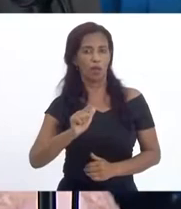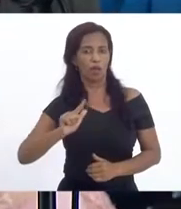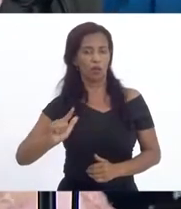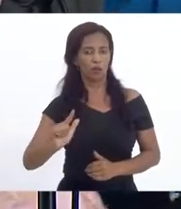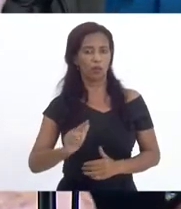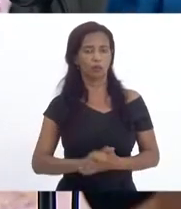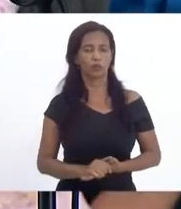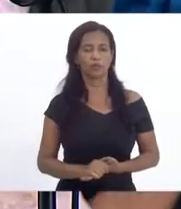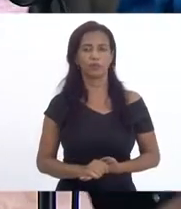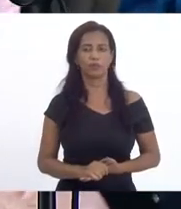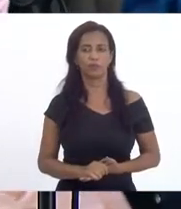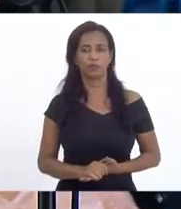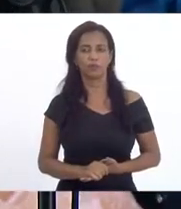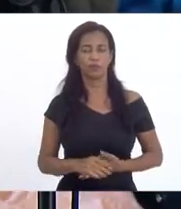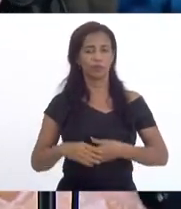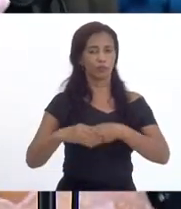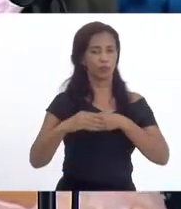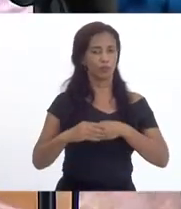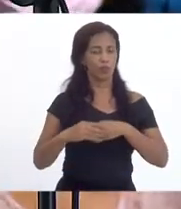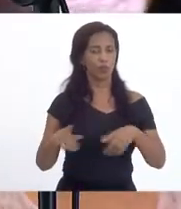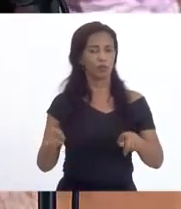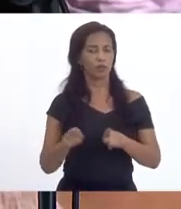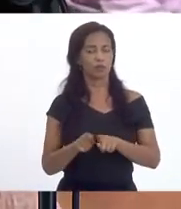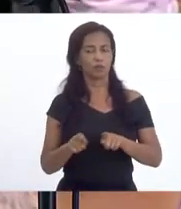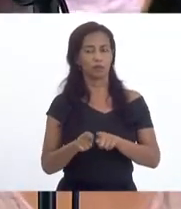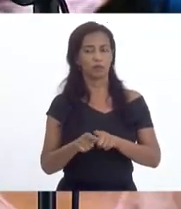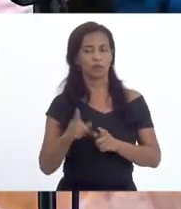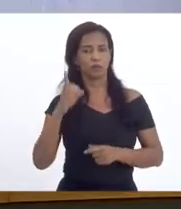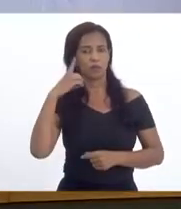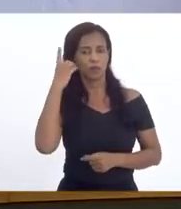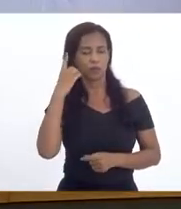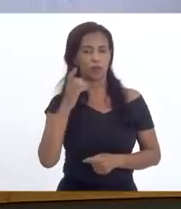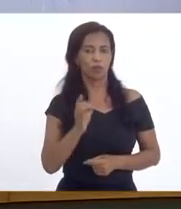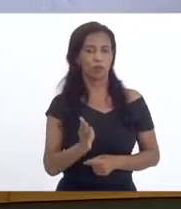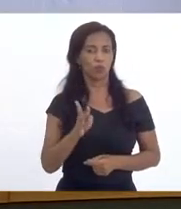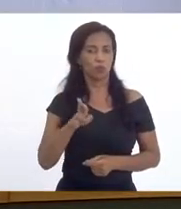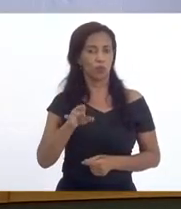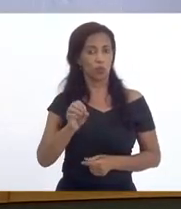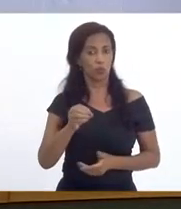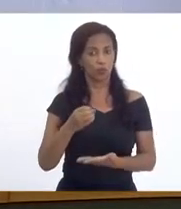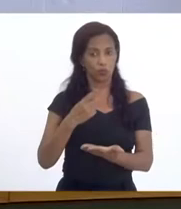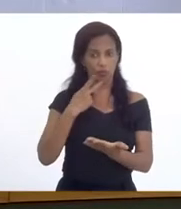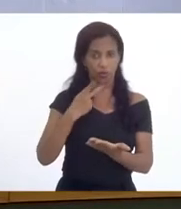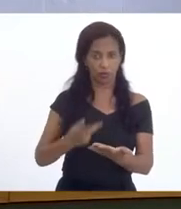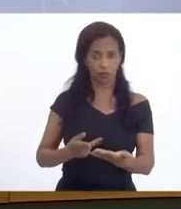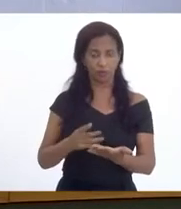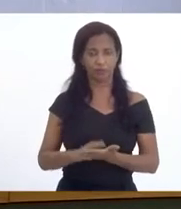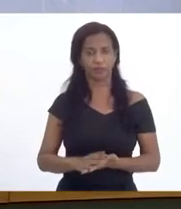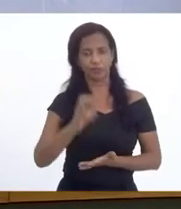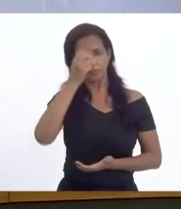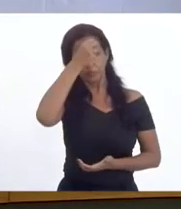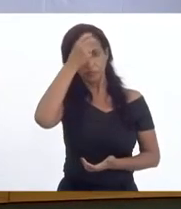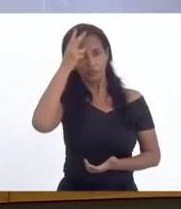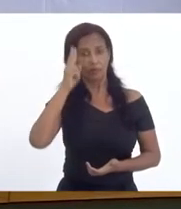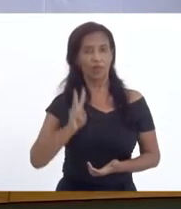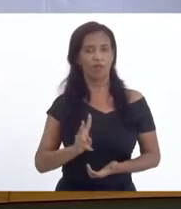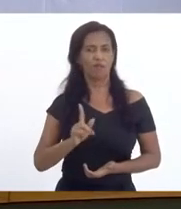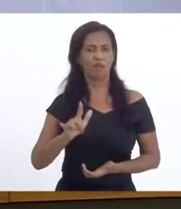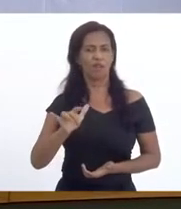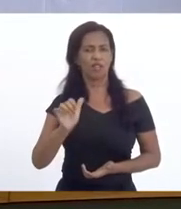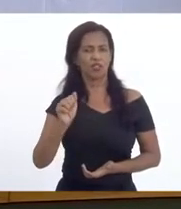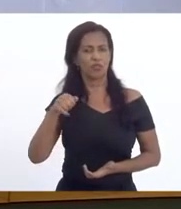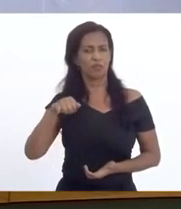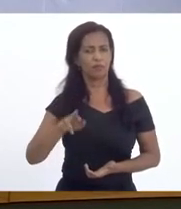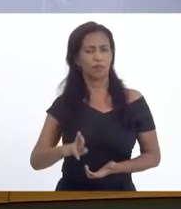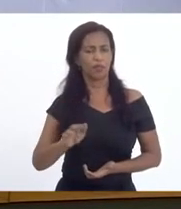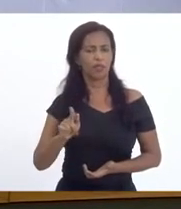Palácios, cumprimentar também o deputado Bruno, que já falou, prefeito Vladimir Garotinho,